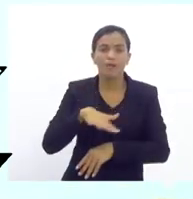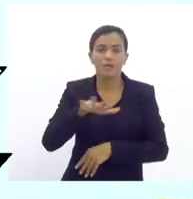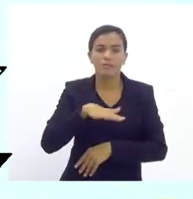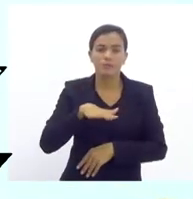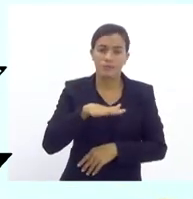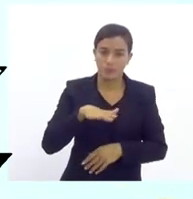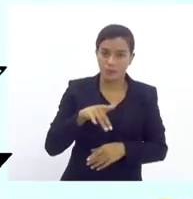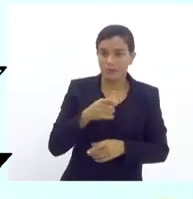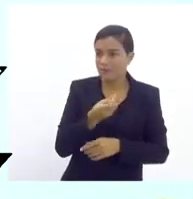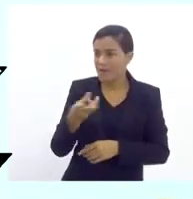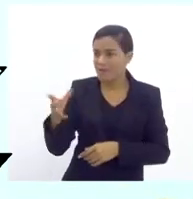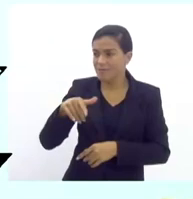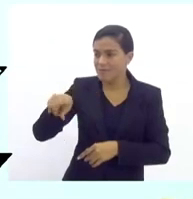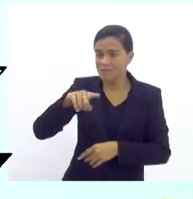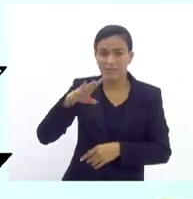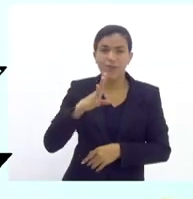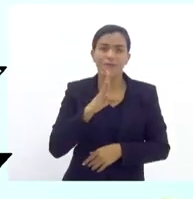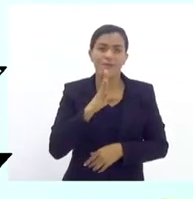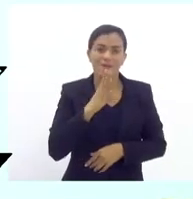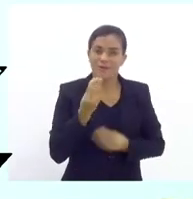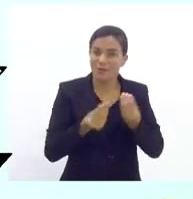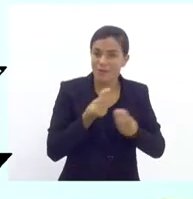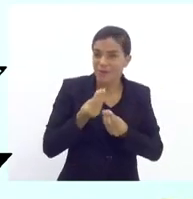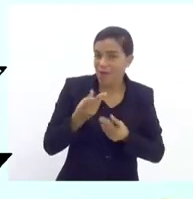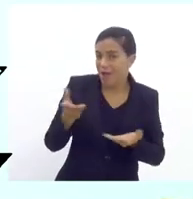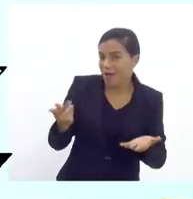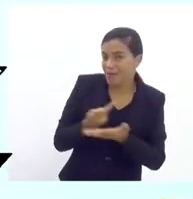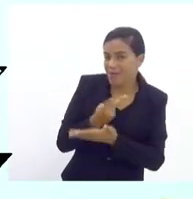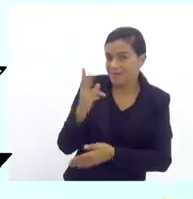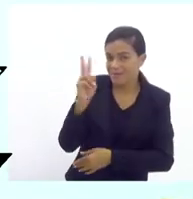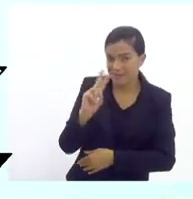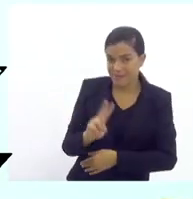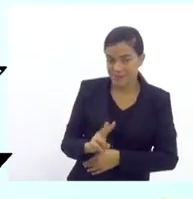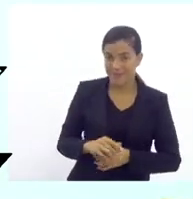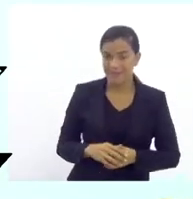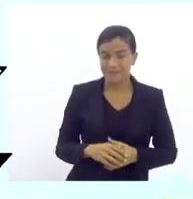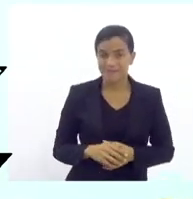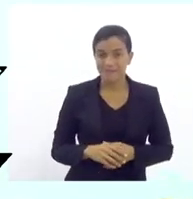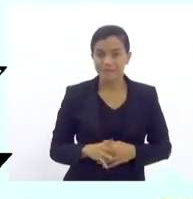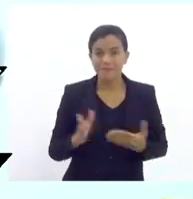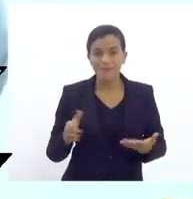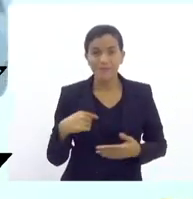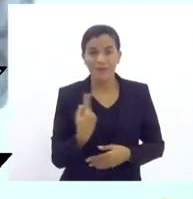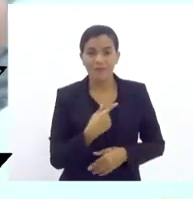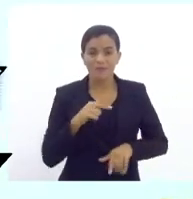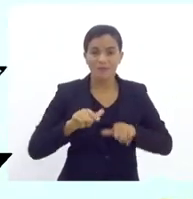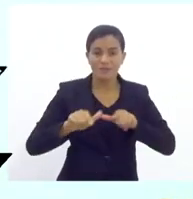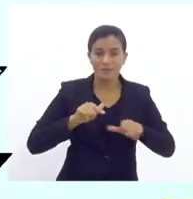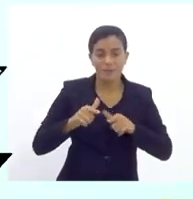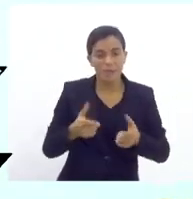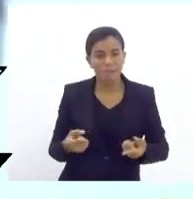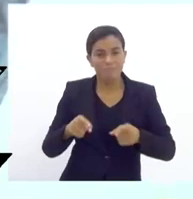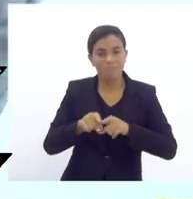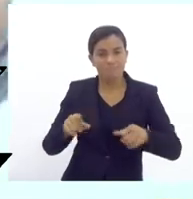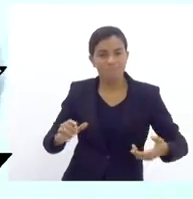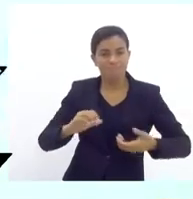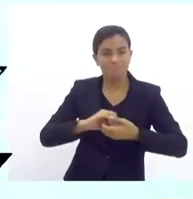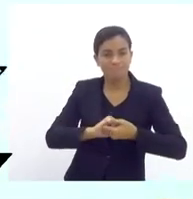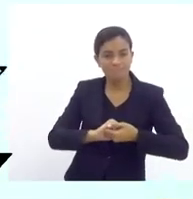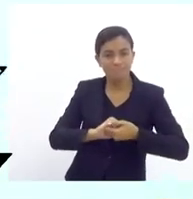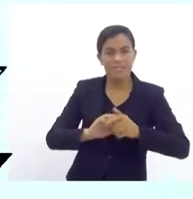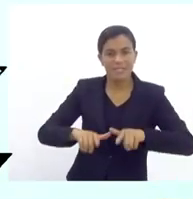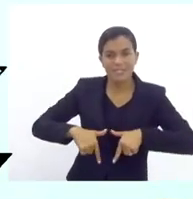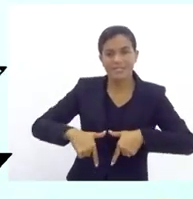que muitos de vocês já devem saber que acontecem hoje em dia na Venezuela né então a gente a trabalhar forma parcerias tentar fazer